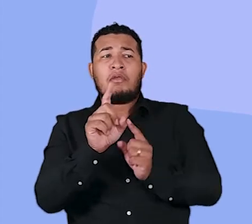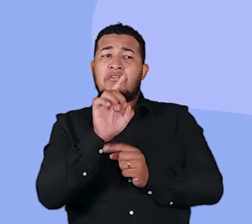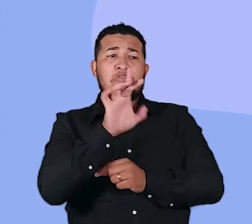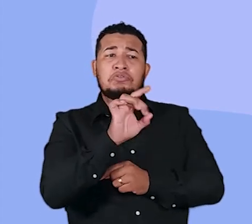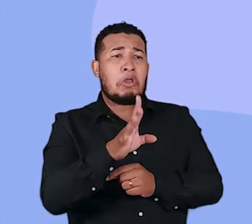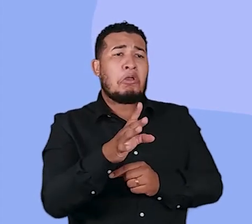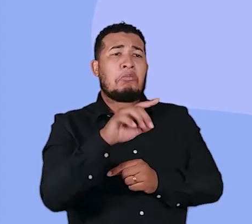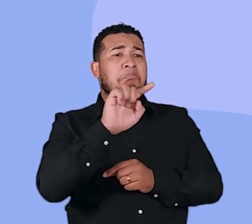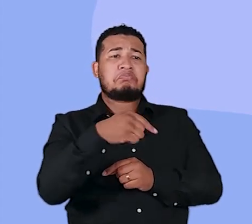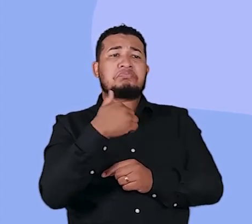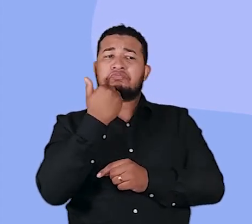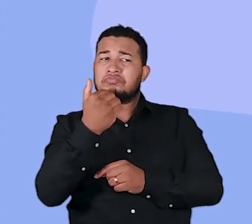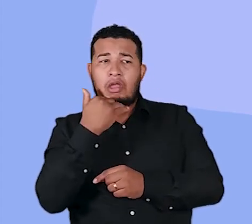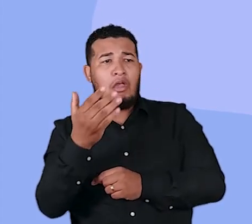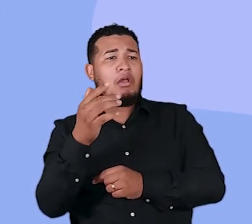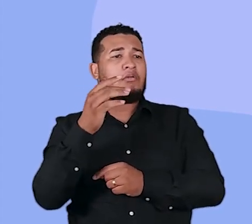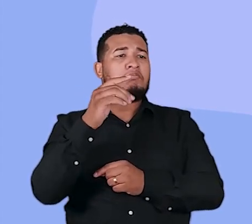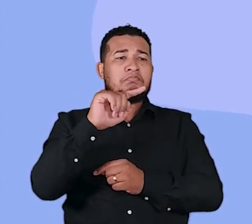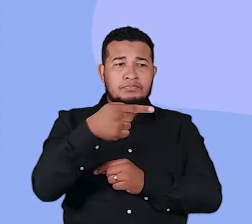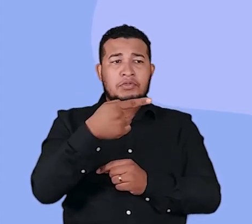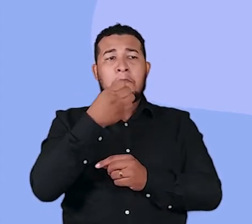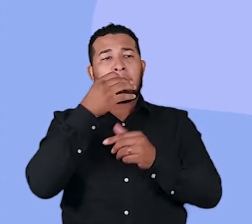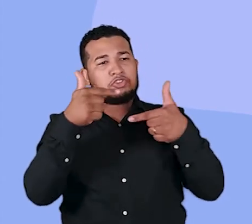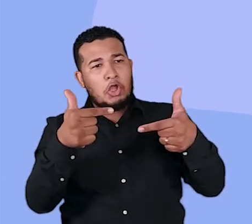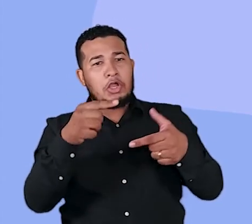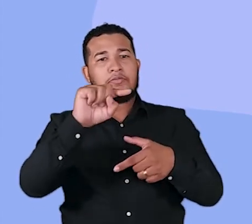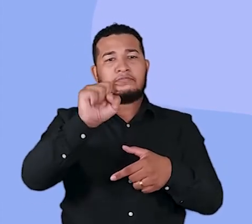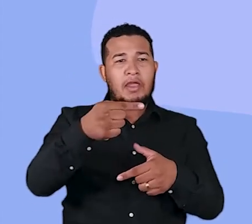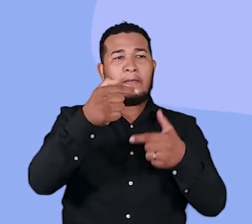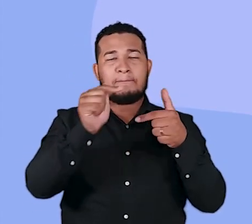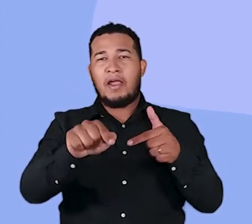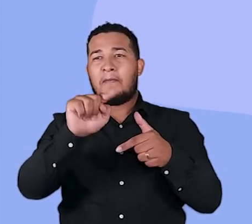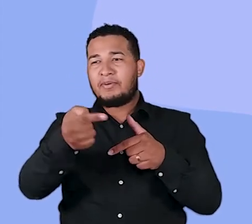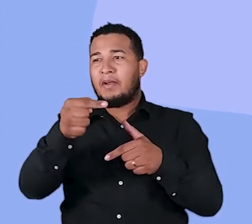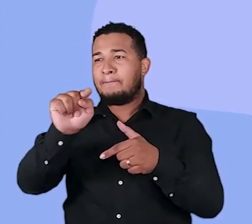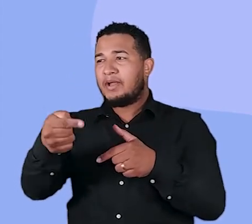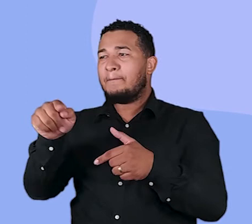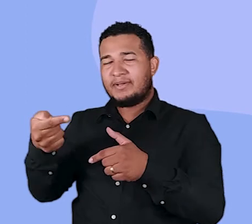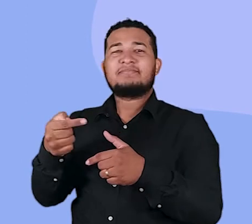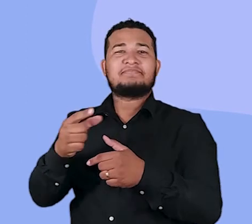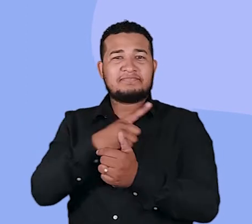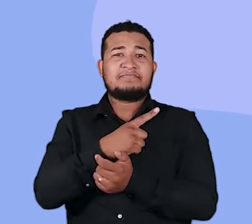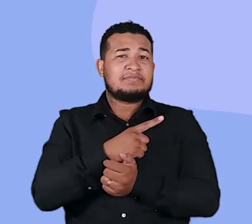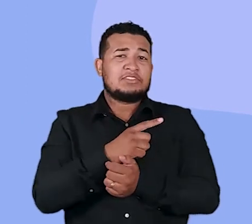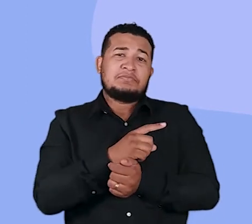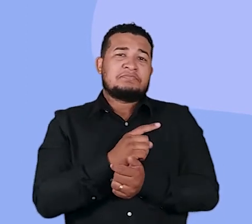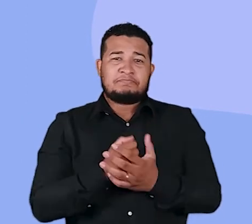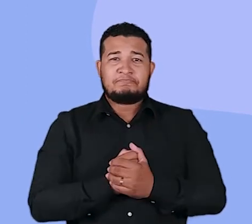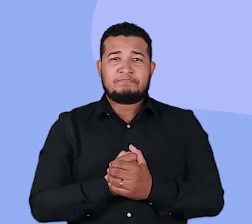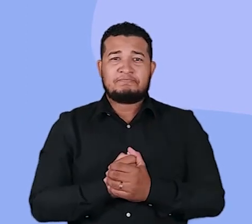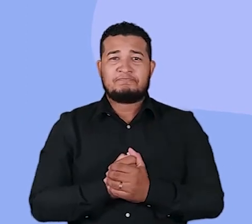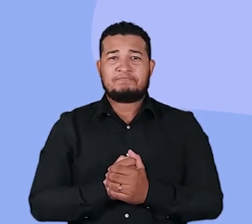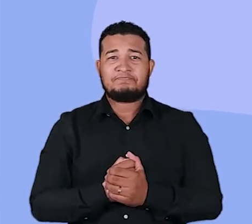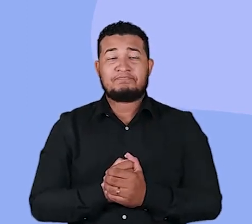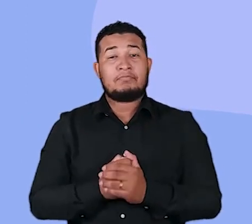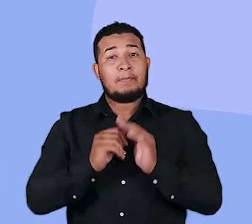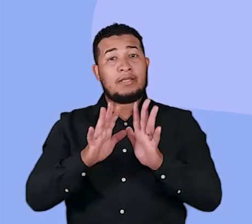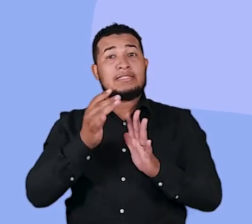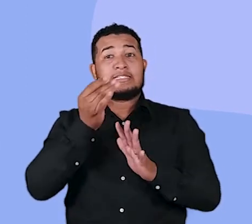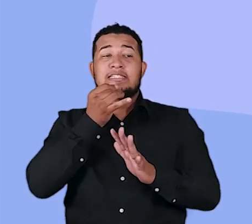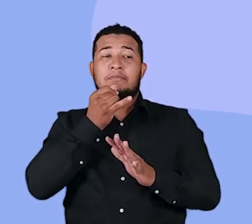vírgula, né? Não tem mais jeito, vírgula. Acabou, vírgula, boa sorte, vírgula. Não tem o que dizer, vírgula, são só palavras,